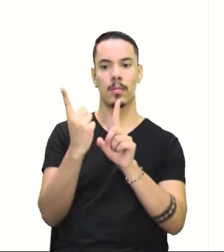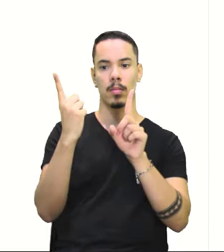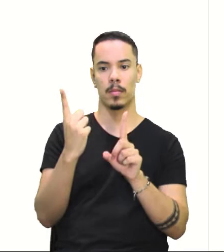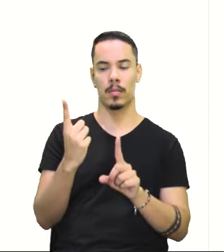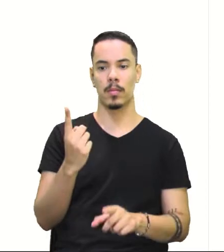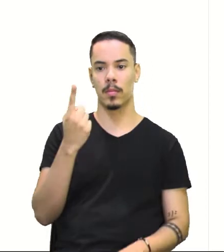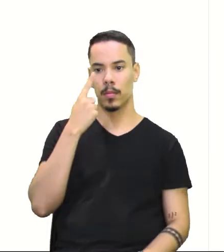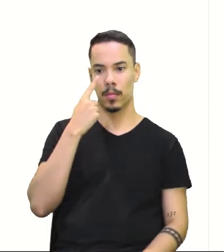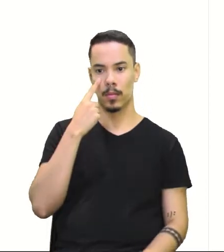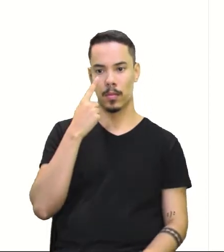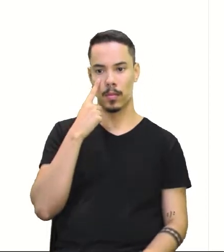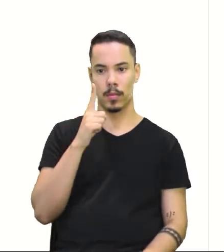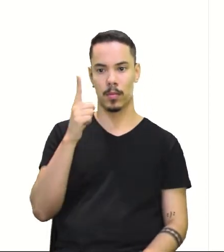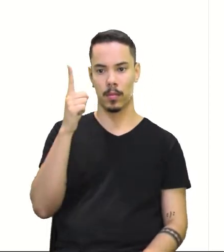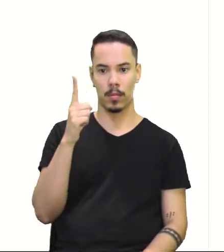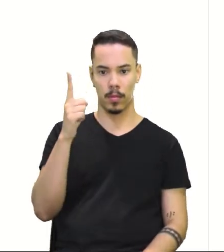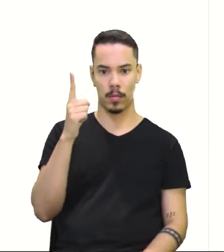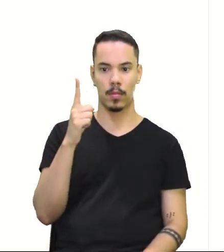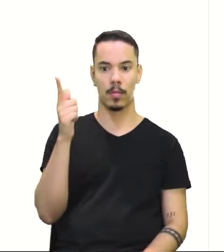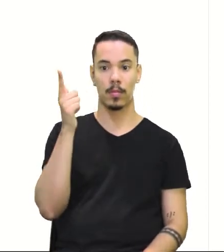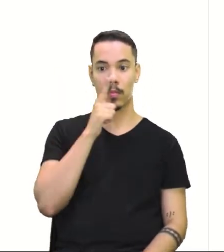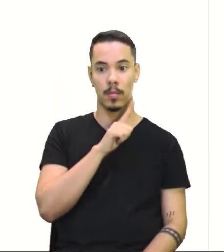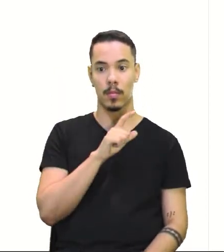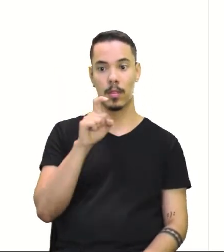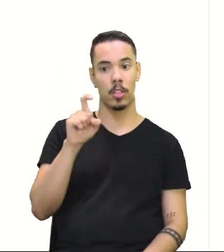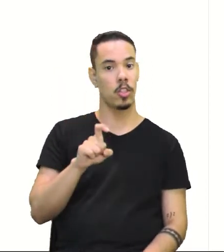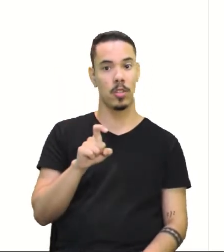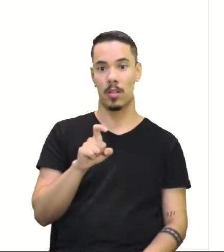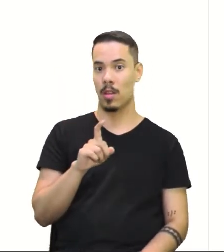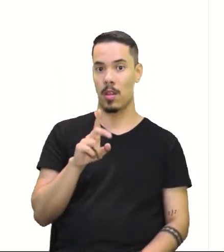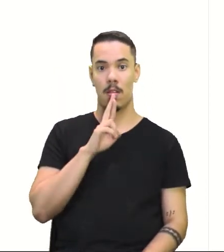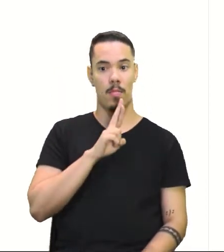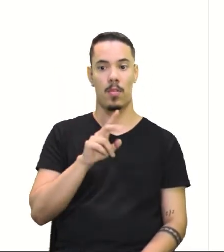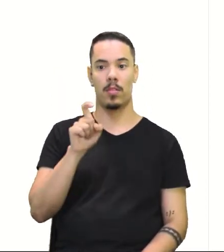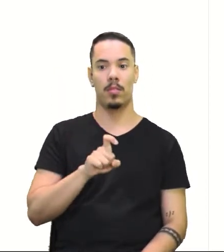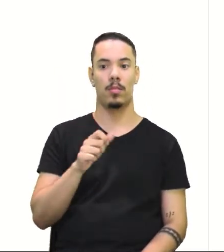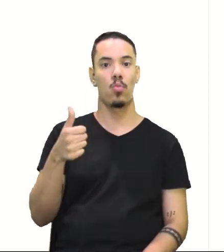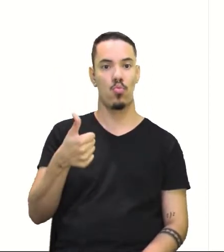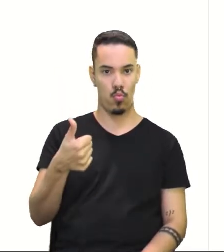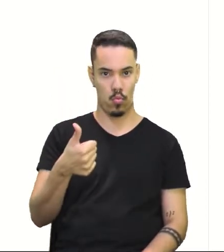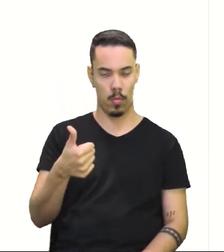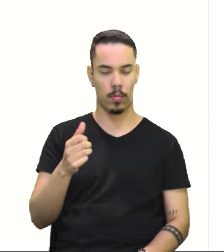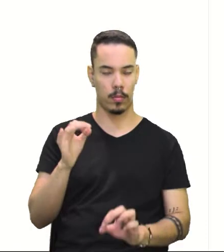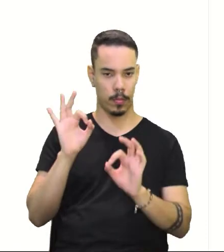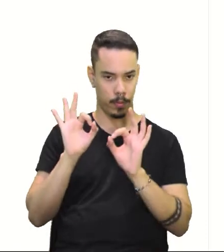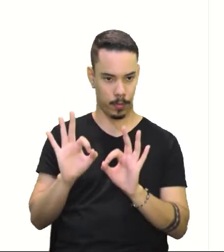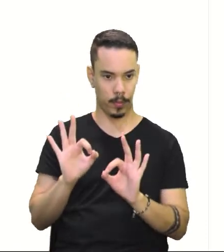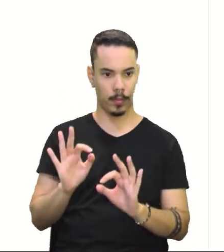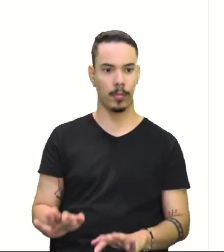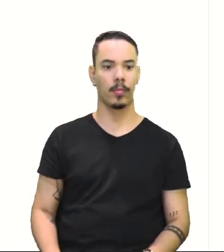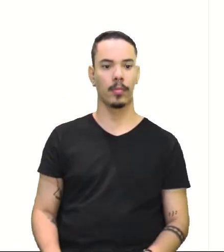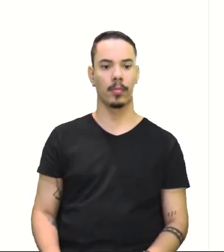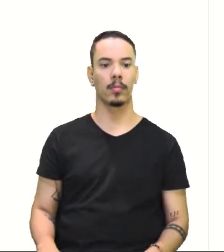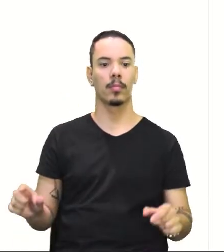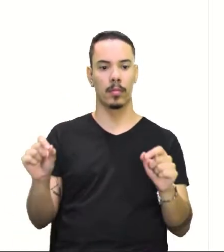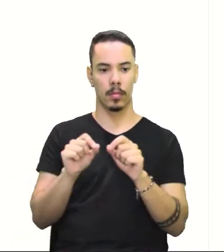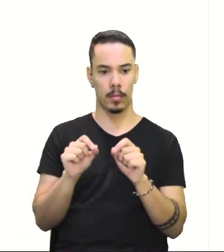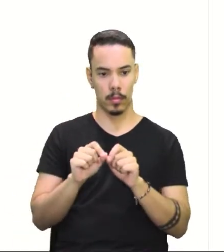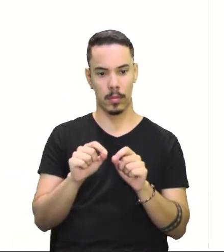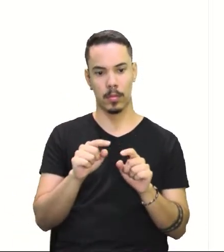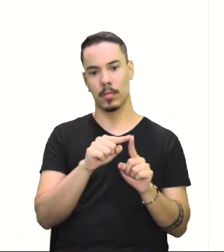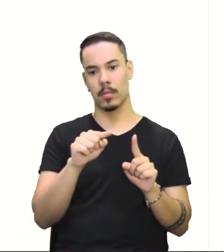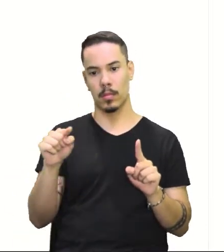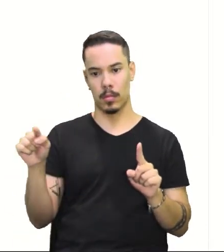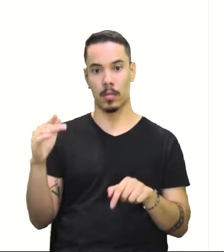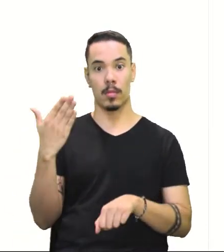1 igual a 0. O número que zero só pode ser o 1, né? Porque 1 menos 1, 0. Isso. Vamos lá, vamos colocar o nosso dispositivo